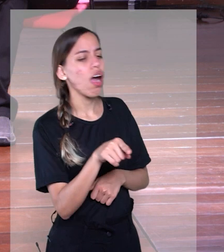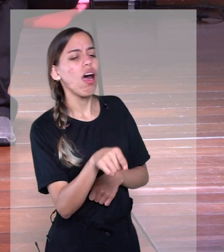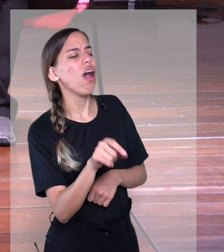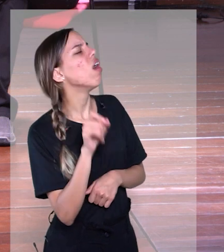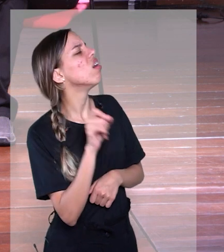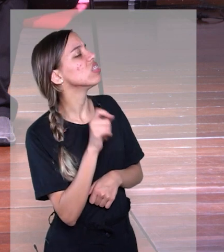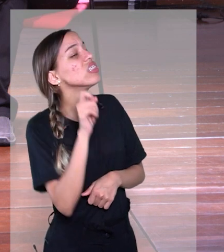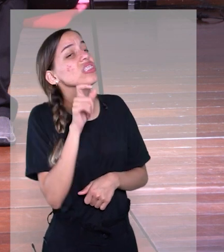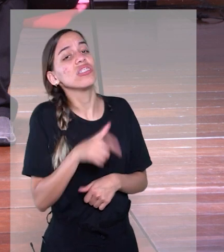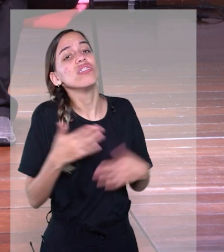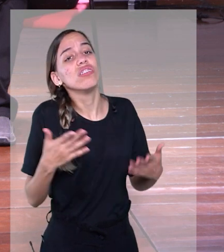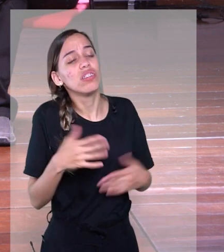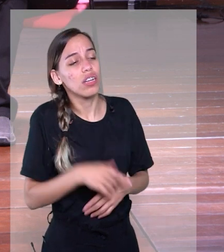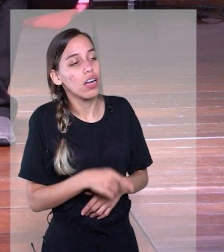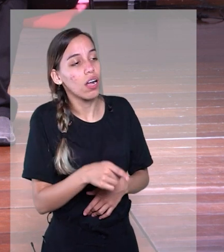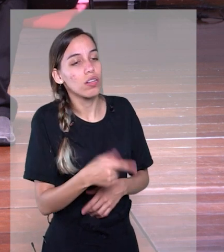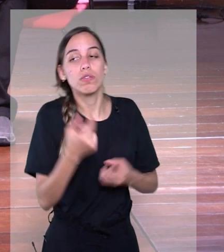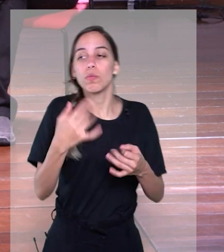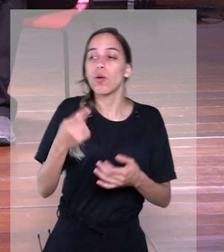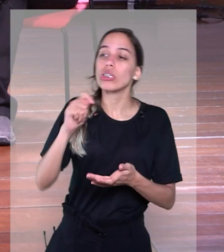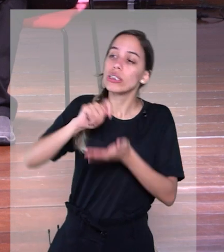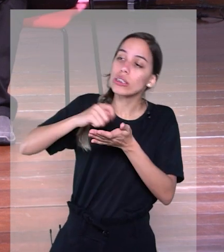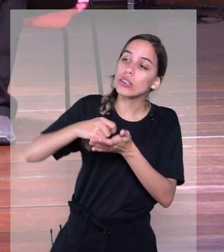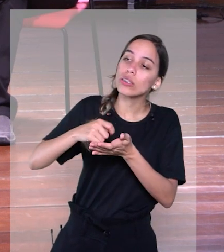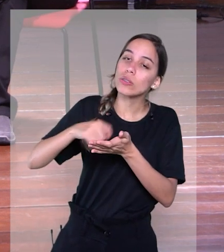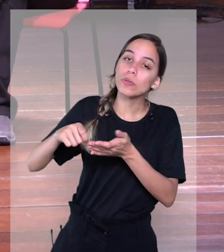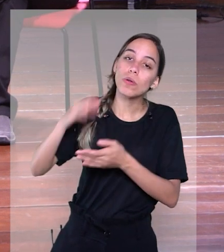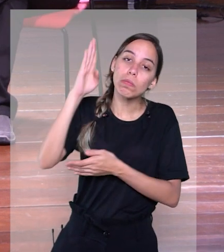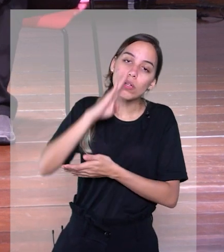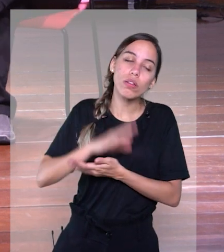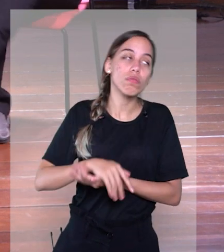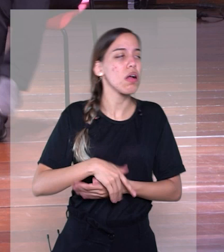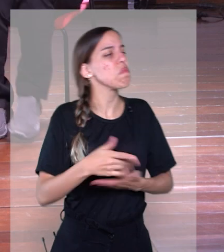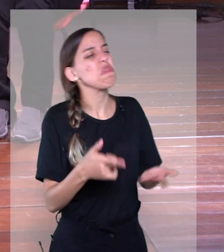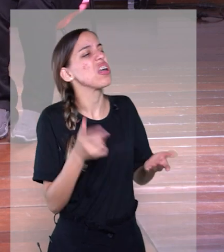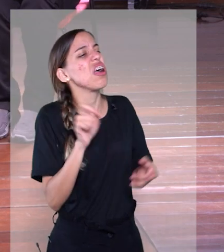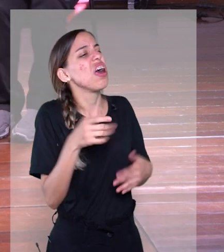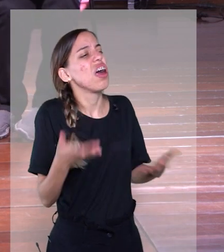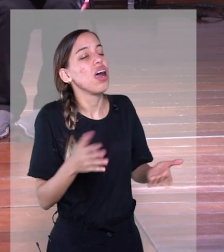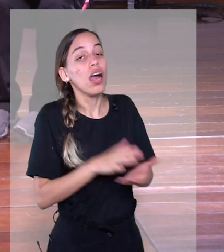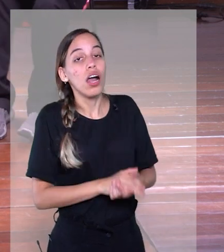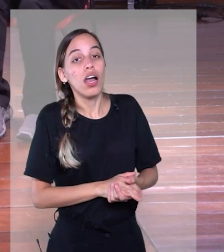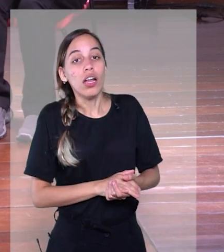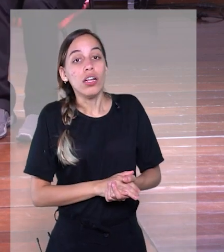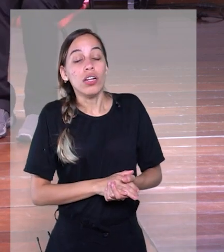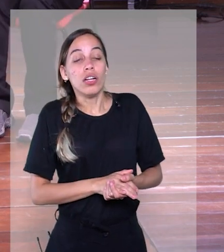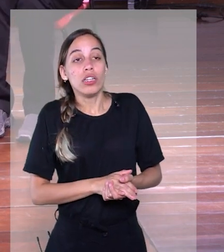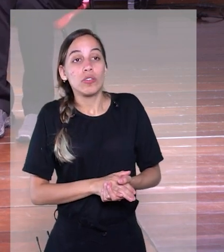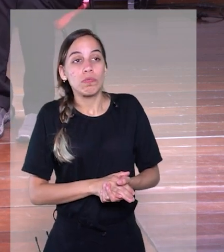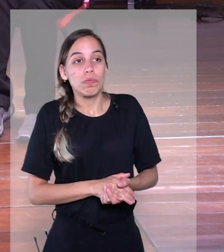o Ungaretti. Eu vi uma postagem uma vez que era... não dá para vir no Rio sem tirar foto com o Santos Dumont, né?